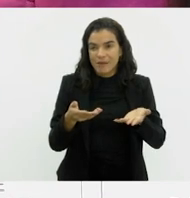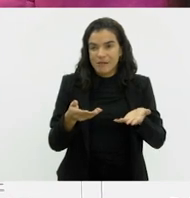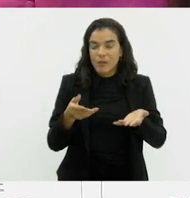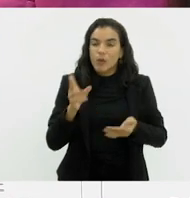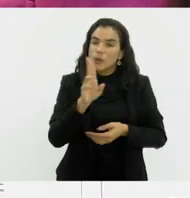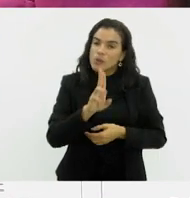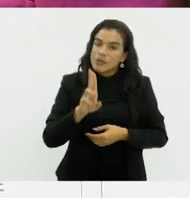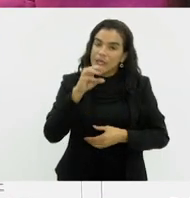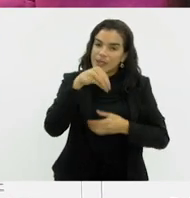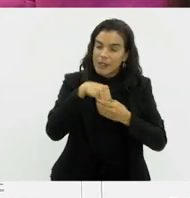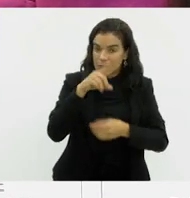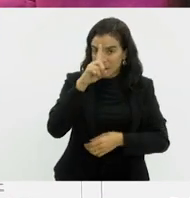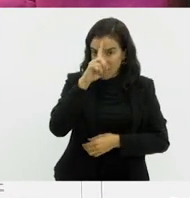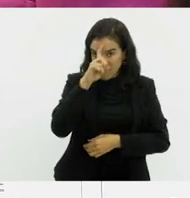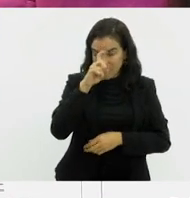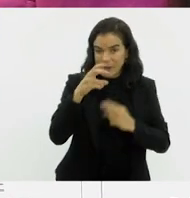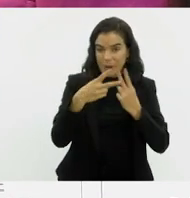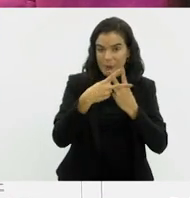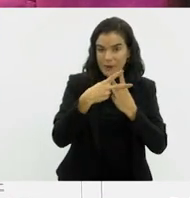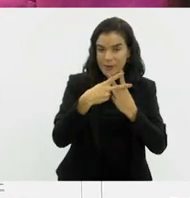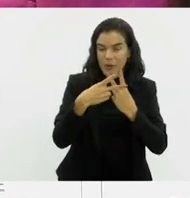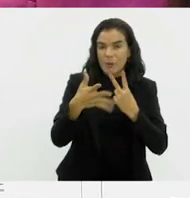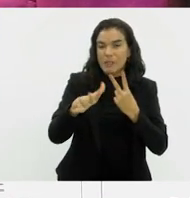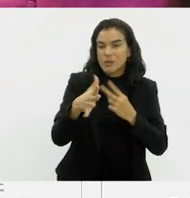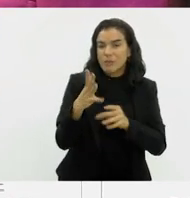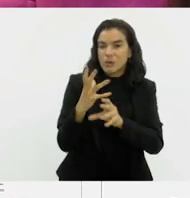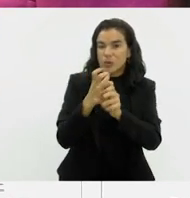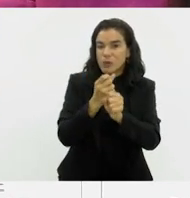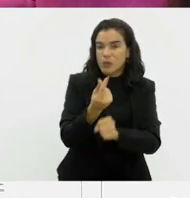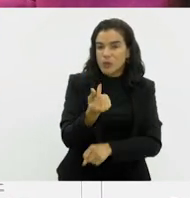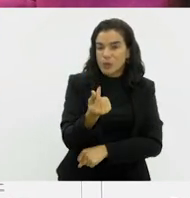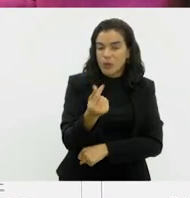usado dentro do sanatório, um custo aproximado de